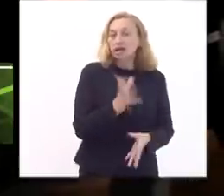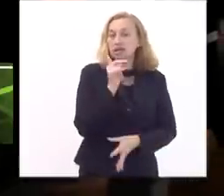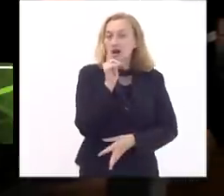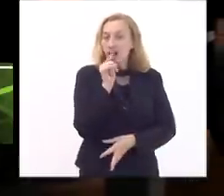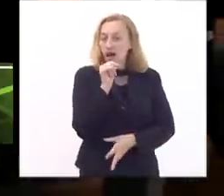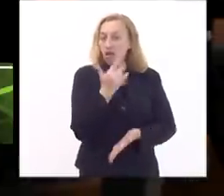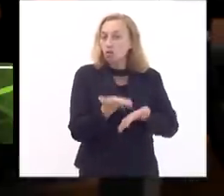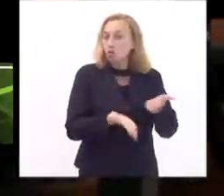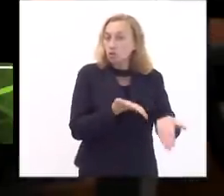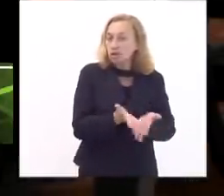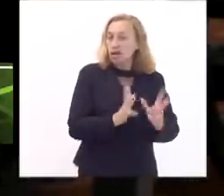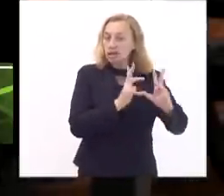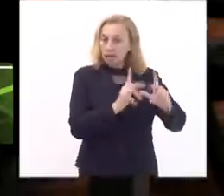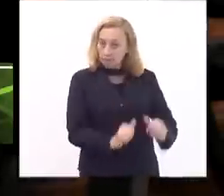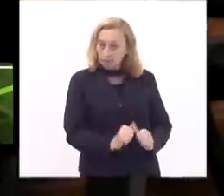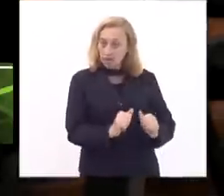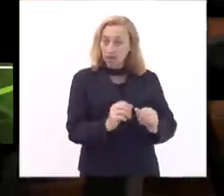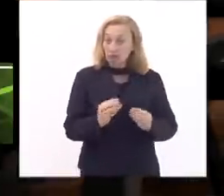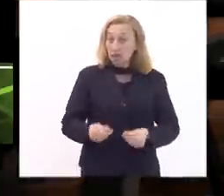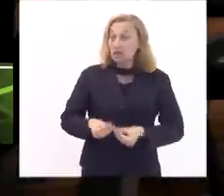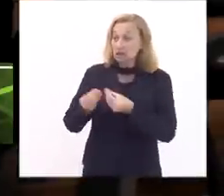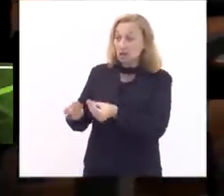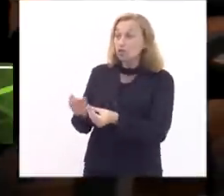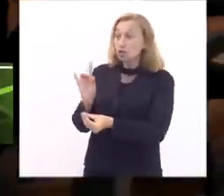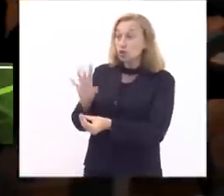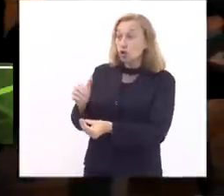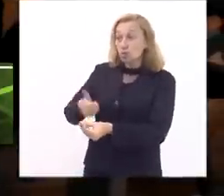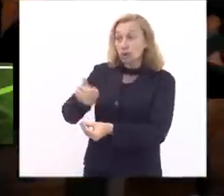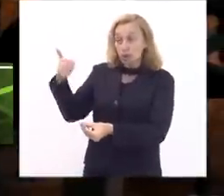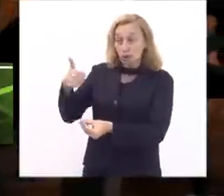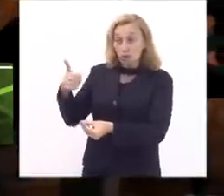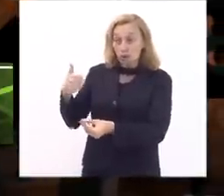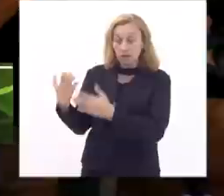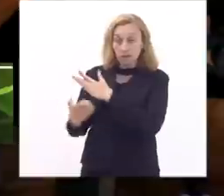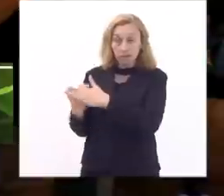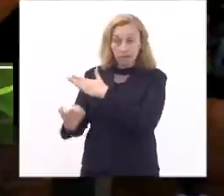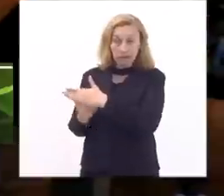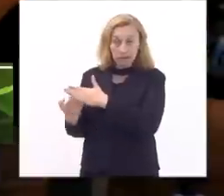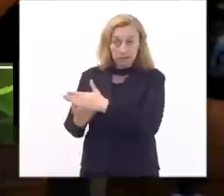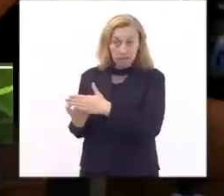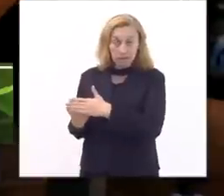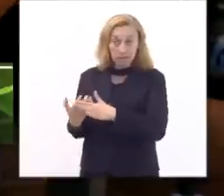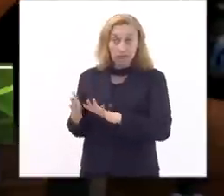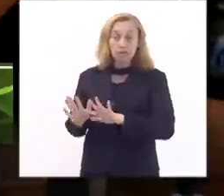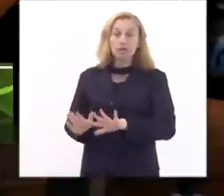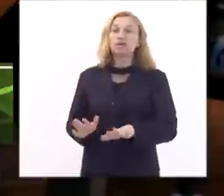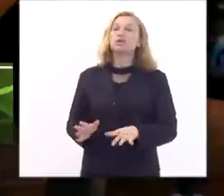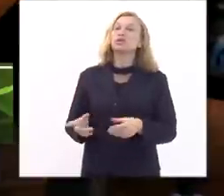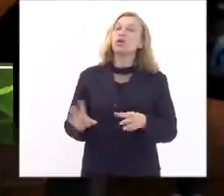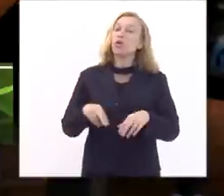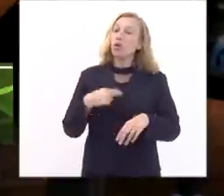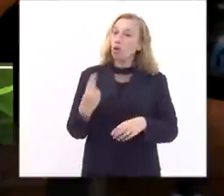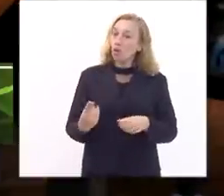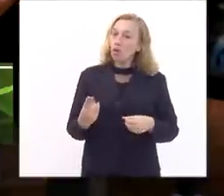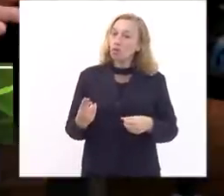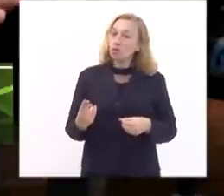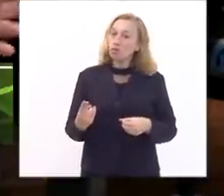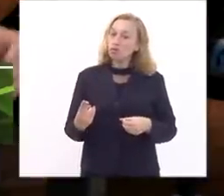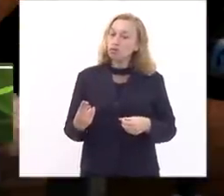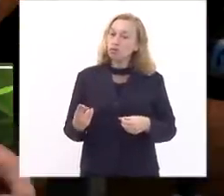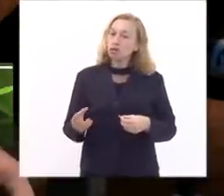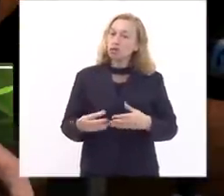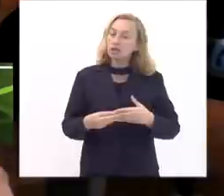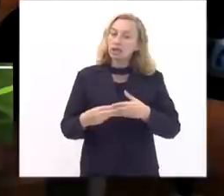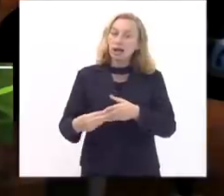concessão concedeu apenas o filé mignon, né, que é distribuição, nós sabemos disso aqui, ou sejam realocados em outras áreas